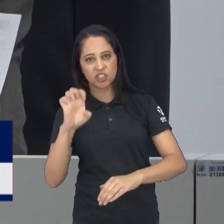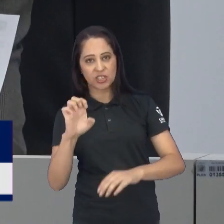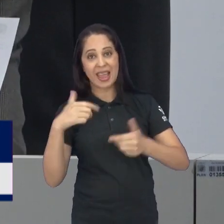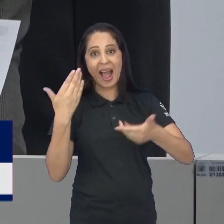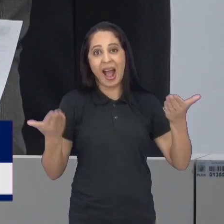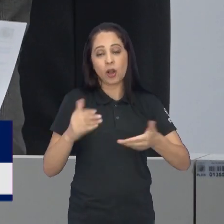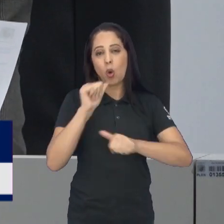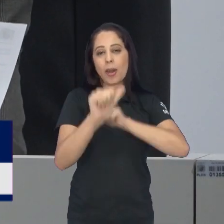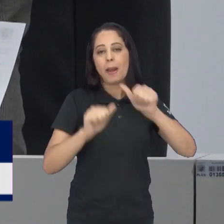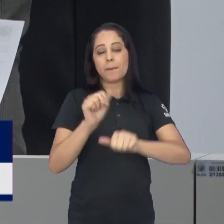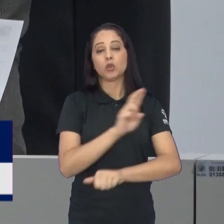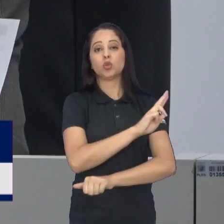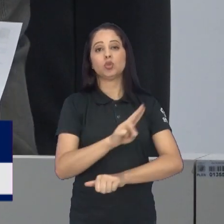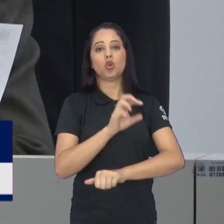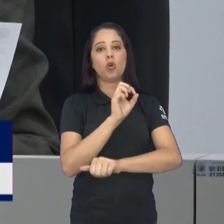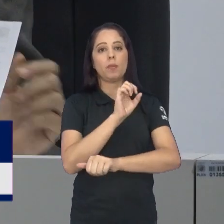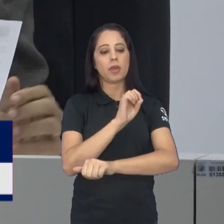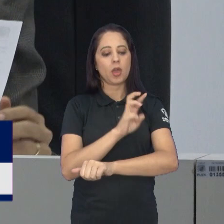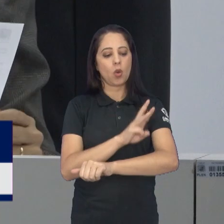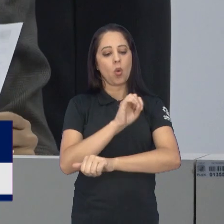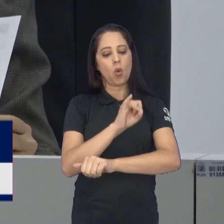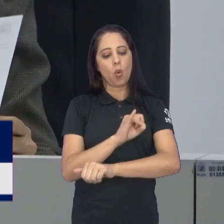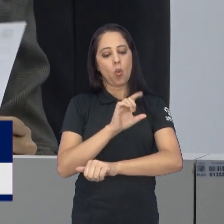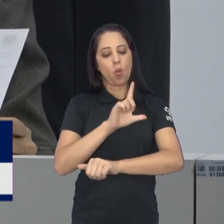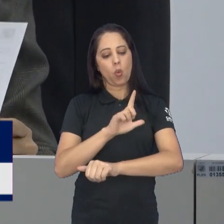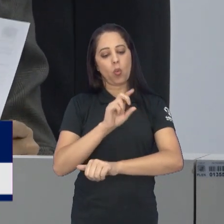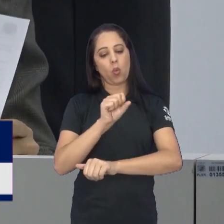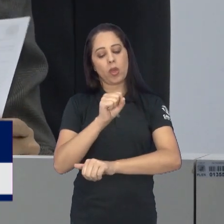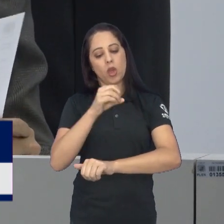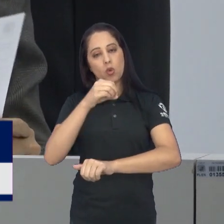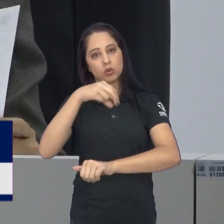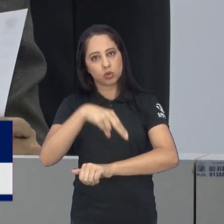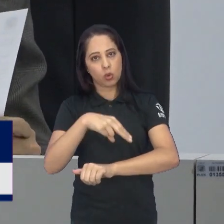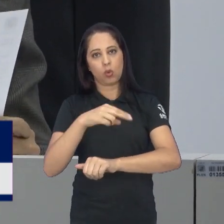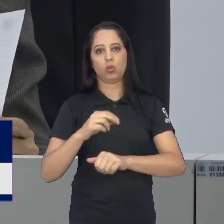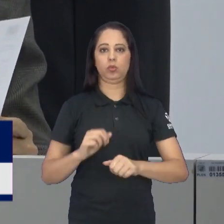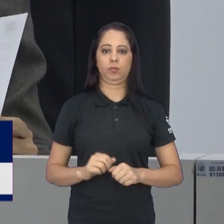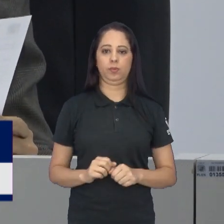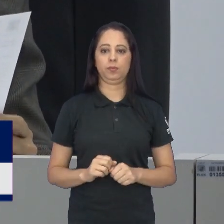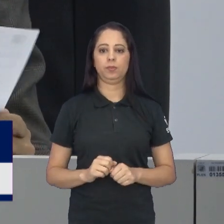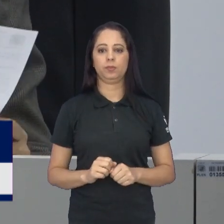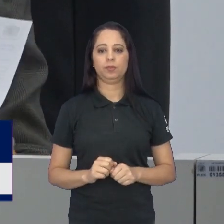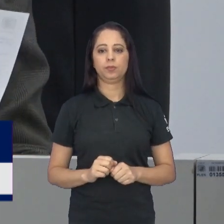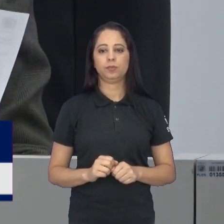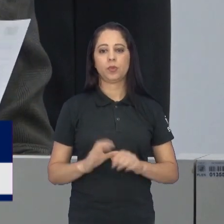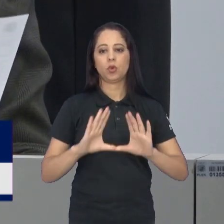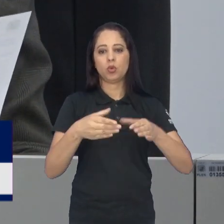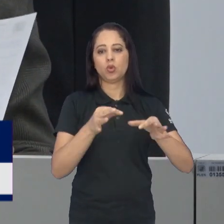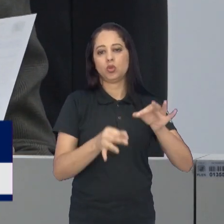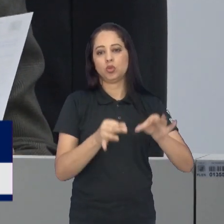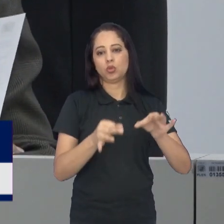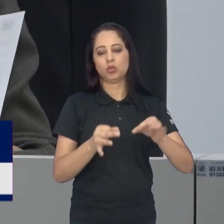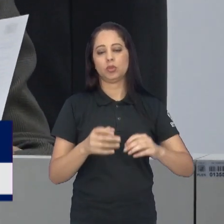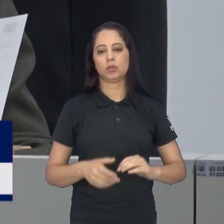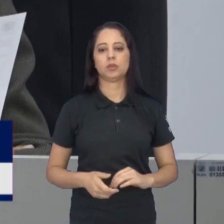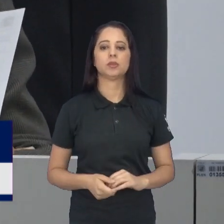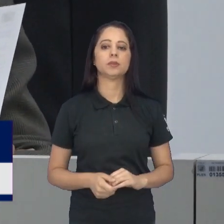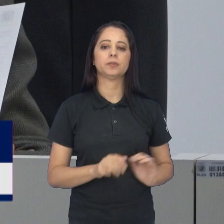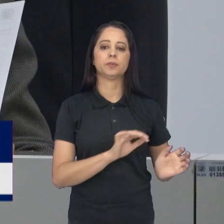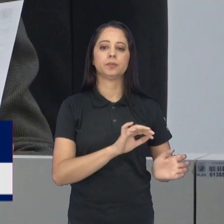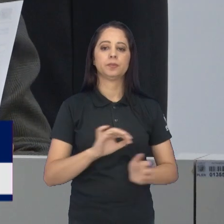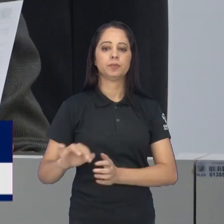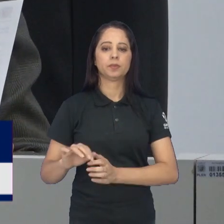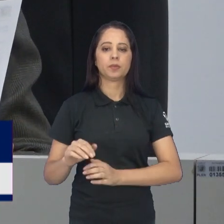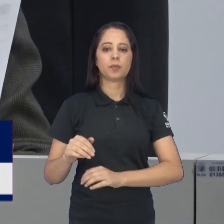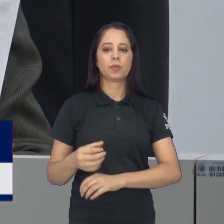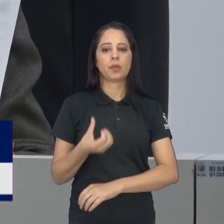Viário Wilson da Silva Lopes. O rito é ordinário. Comissão de Justiça. Processo